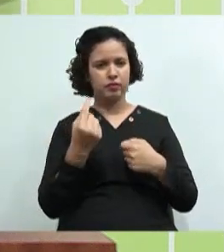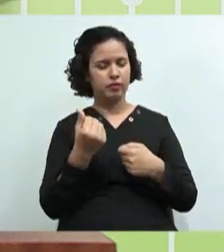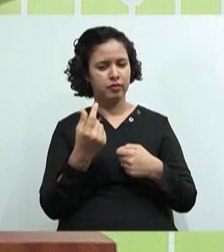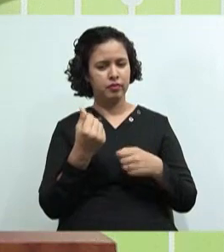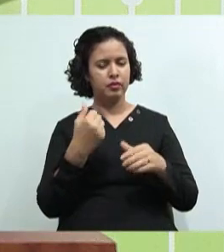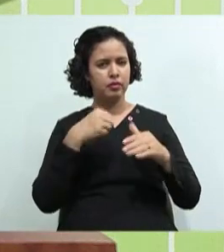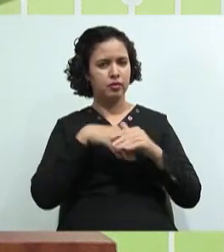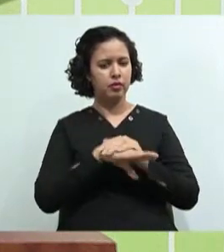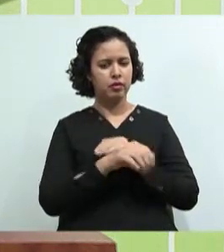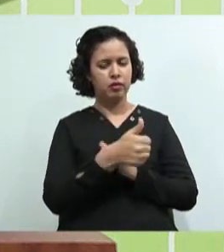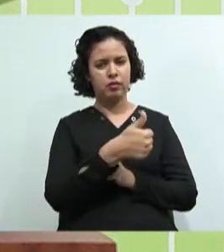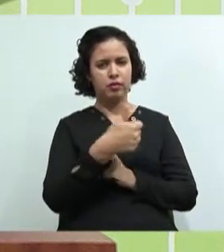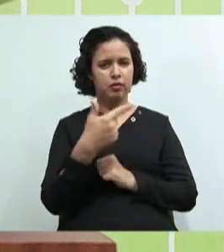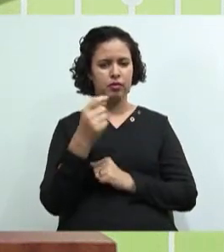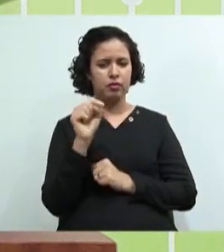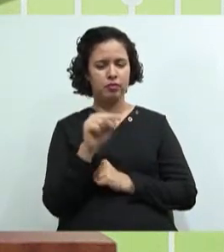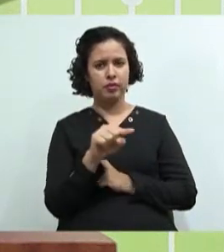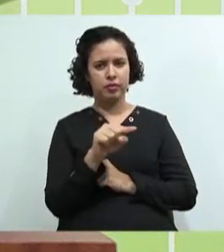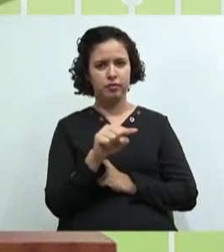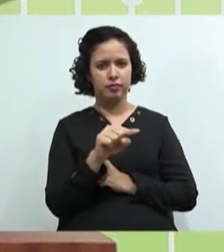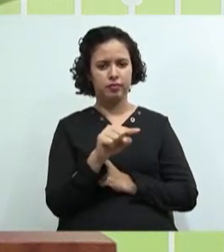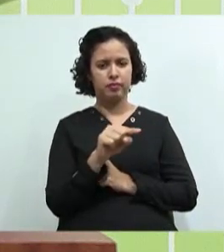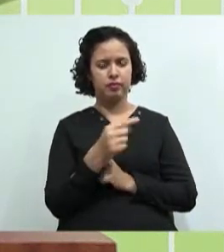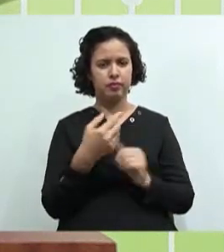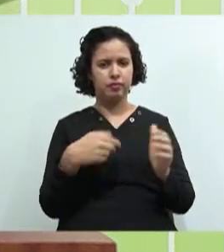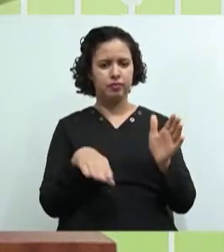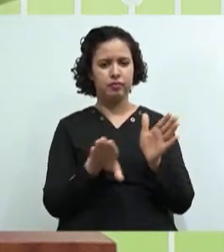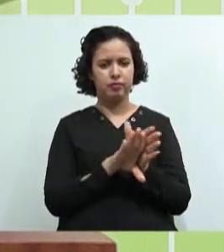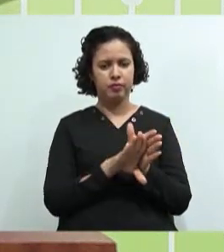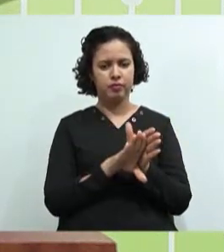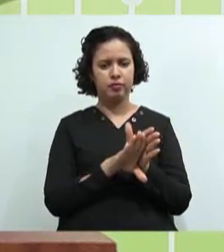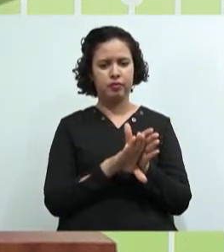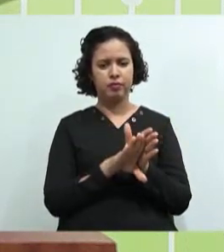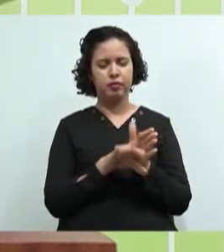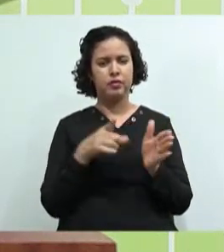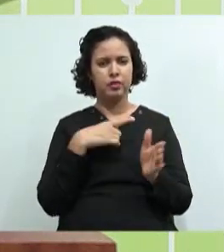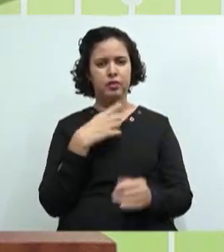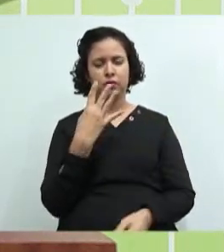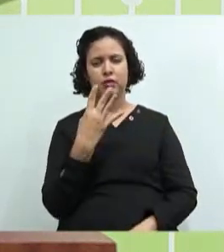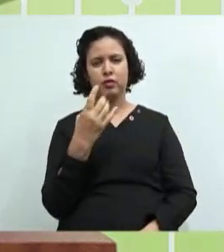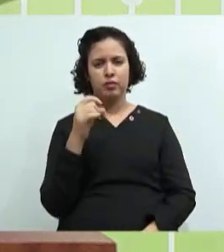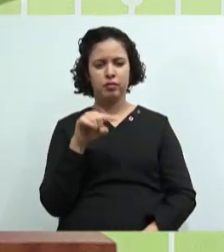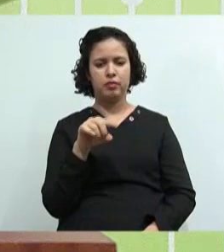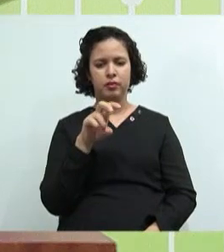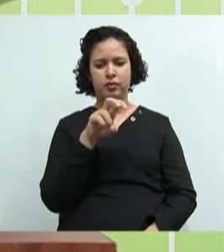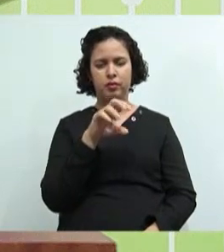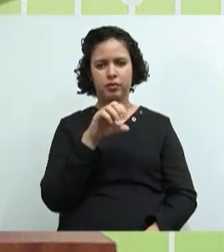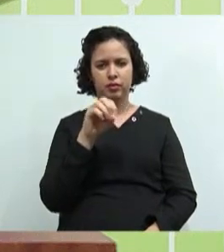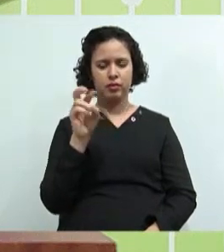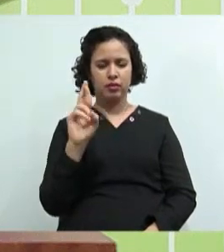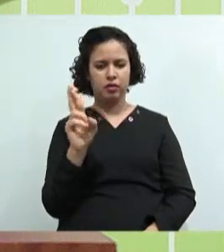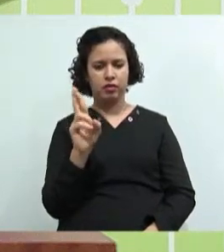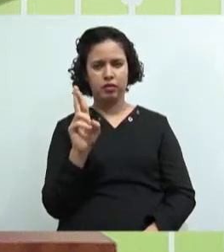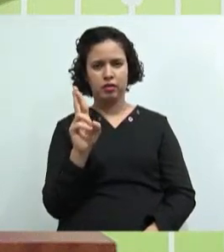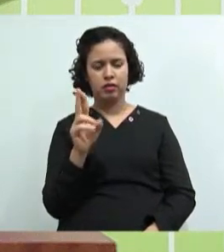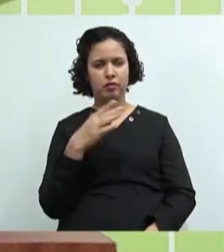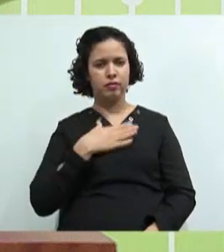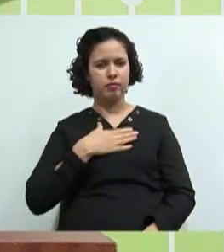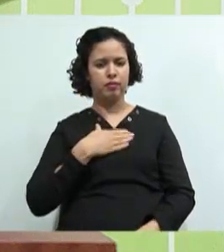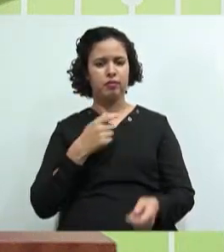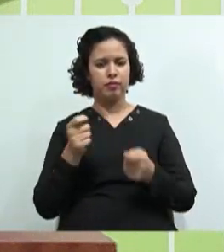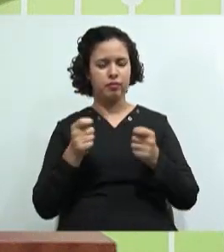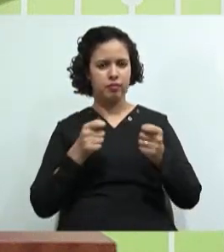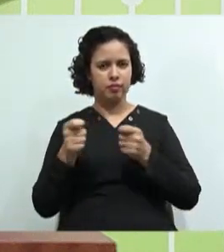em um ano para poder viajar? Então, cheguei lá no mês de junho, eu só tinha R$ 4.500. Né? O meu controle mostrou